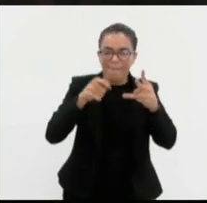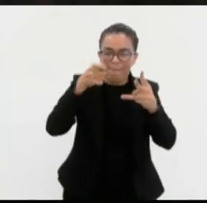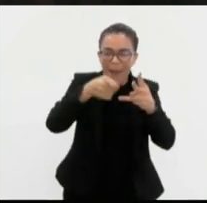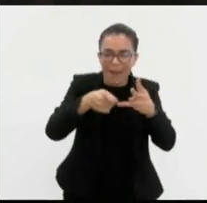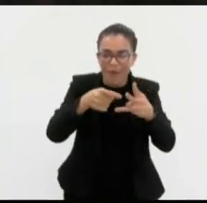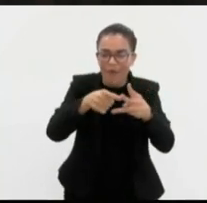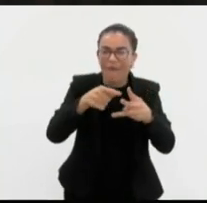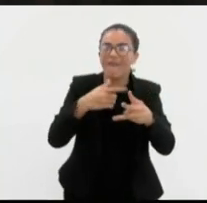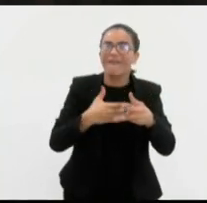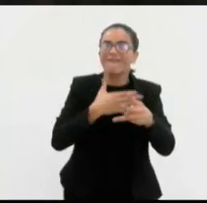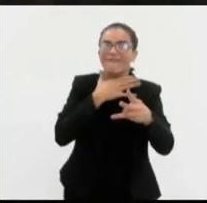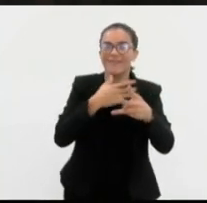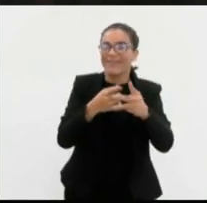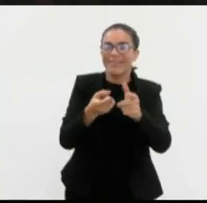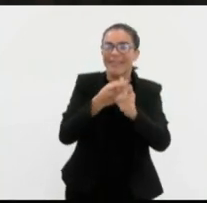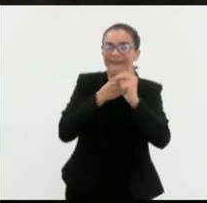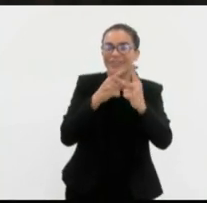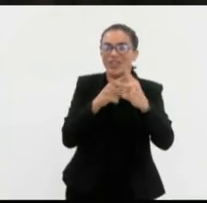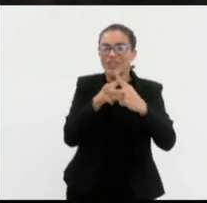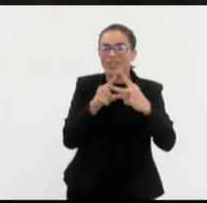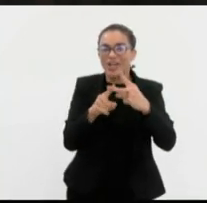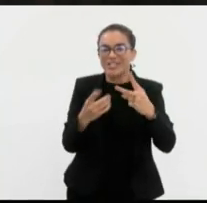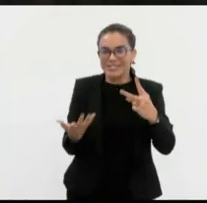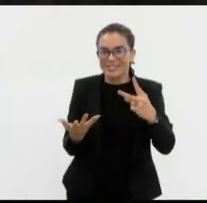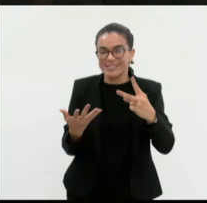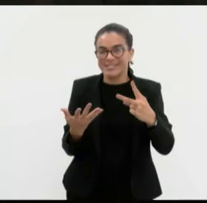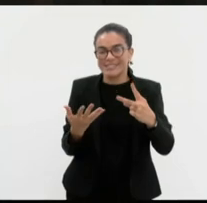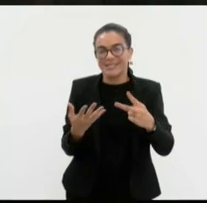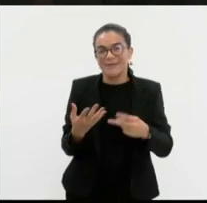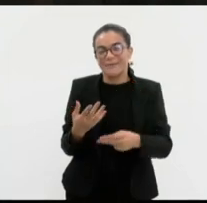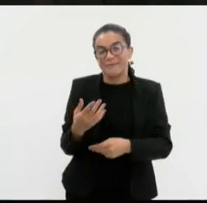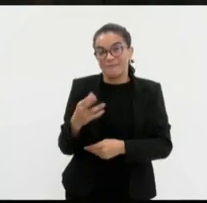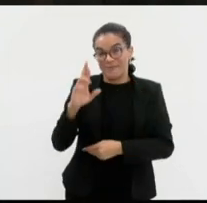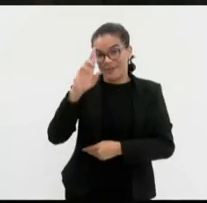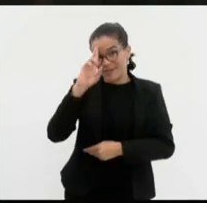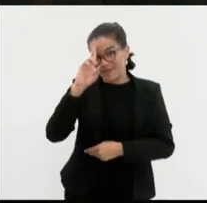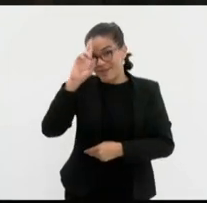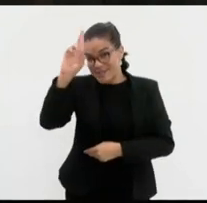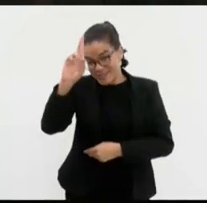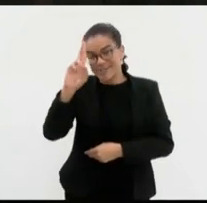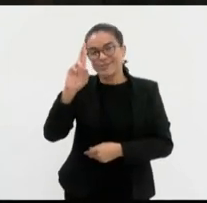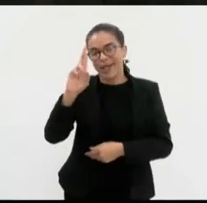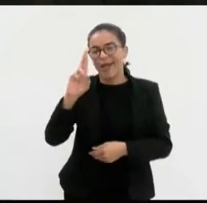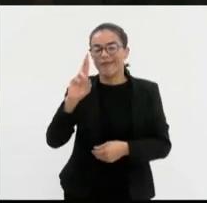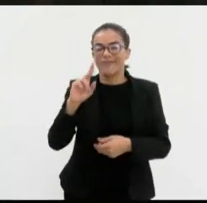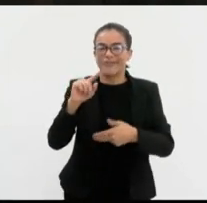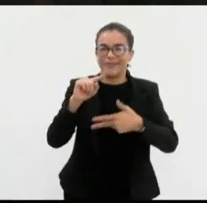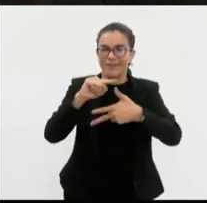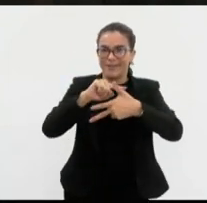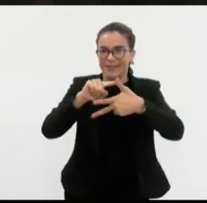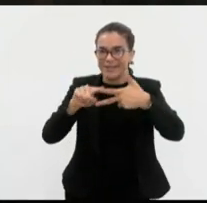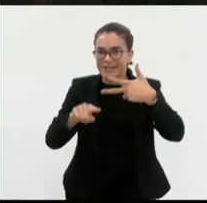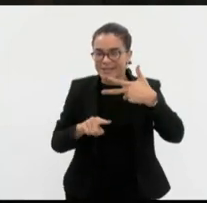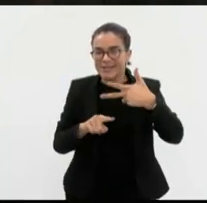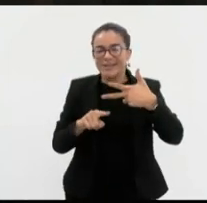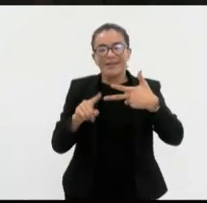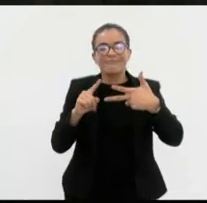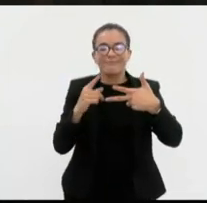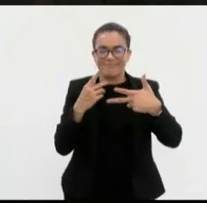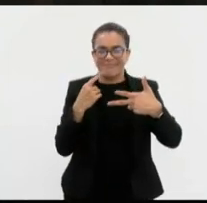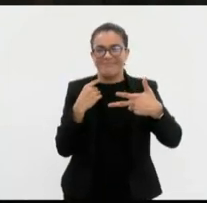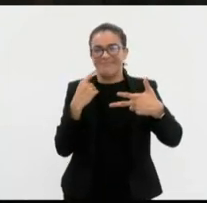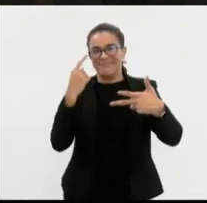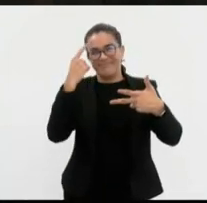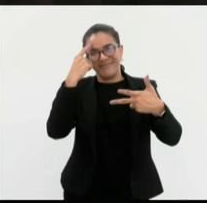com o que devia os chefes dos poderes decidiram que eles tinham